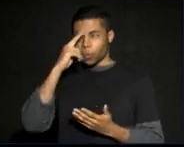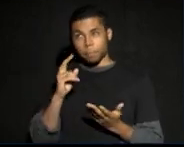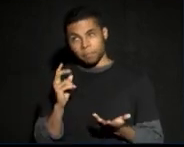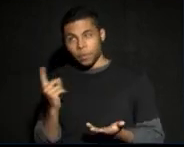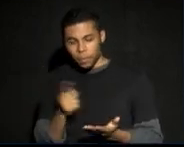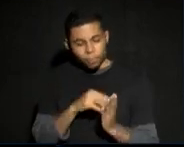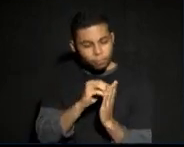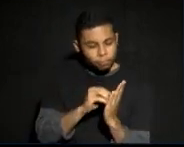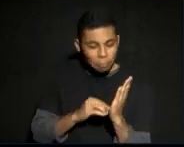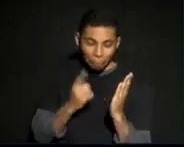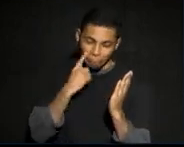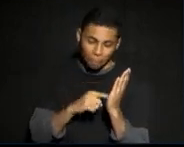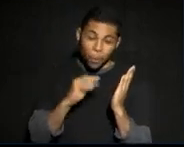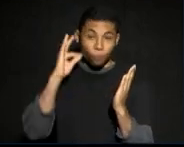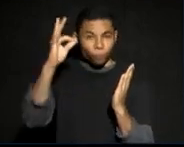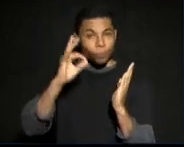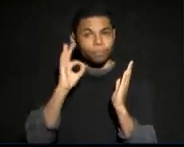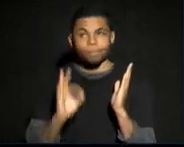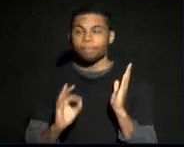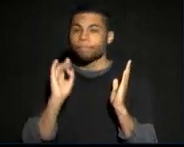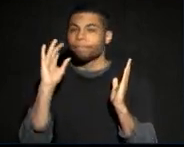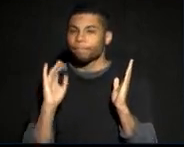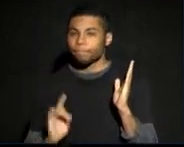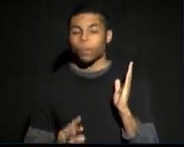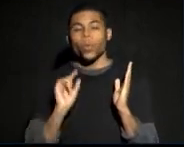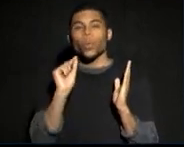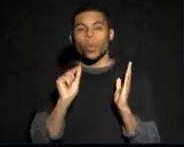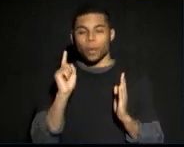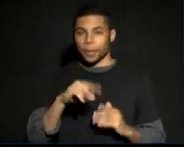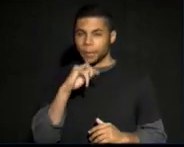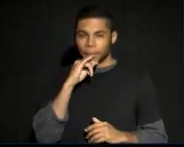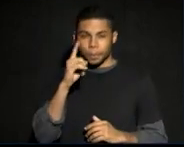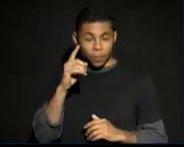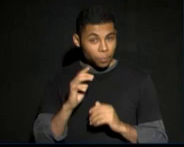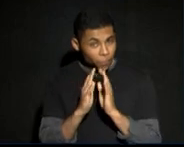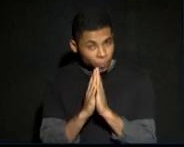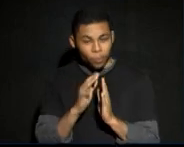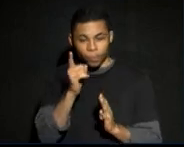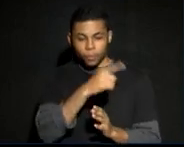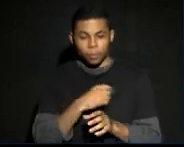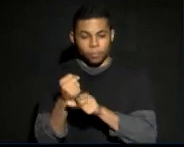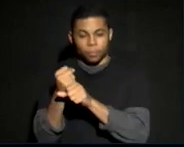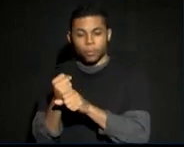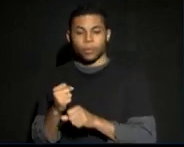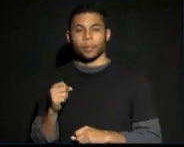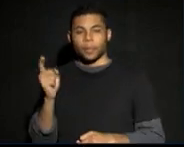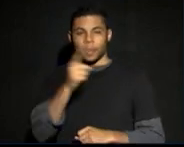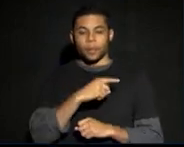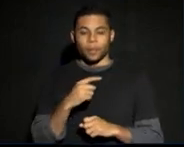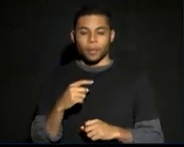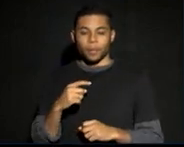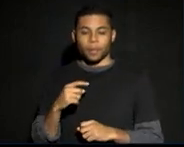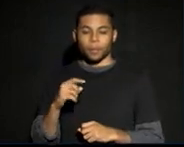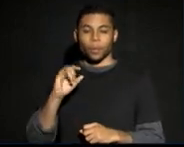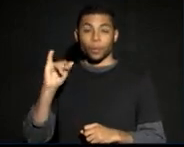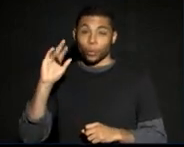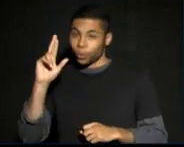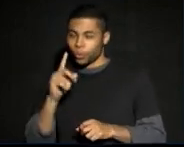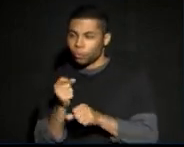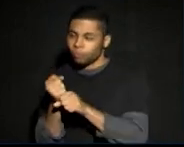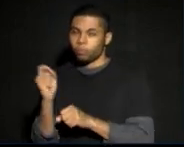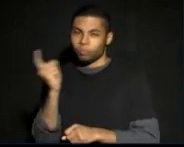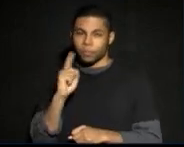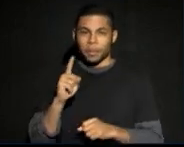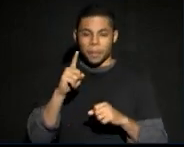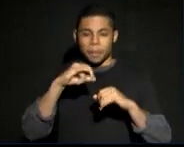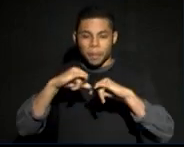papel e se Deus quiser ele vai esse material materializar um dia quer pegar aqui por favor não se prenda aos números tá pessoal que tá da empresa e não se prendam ajuda